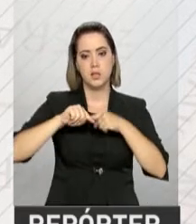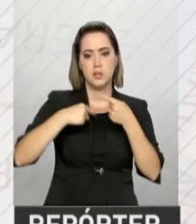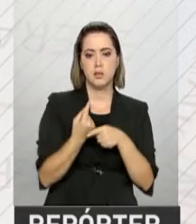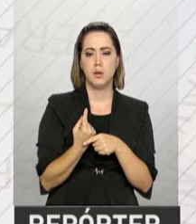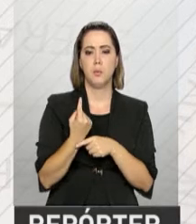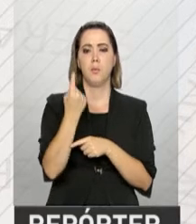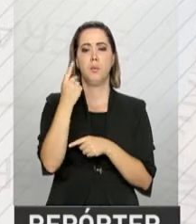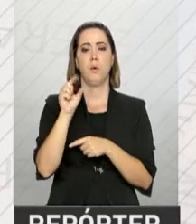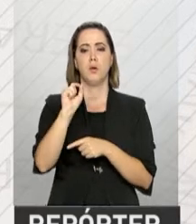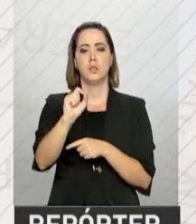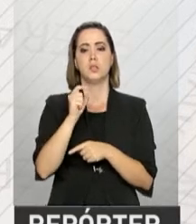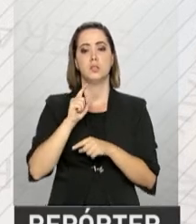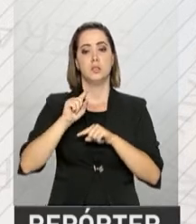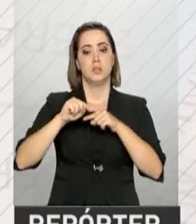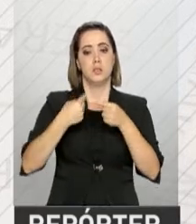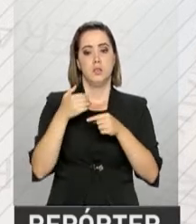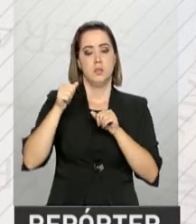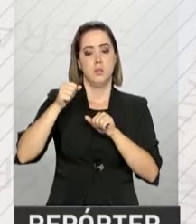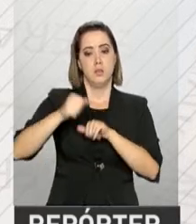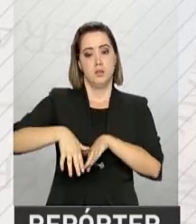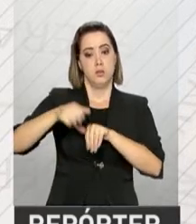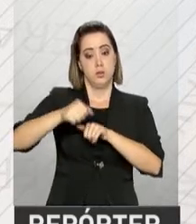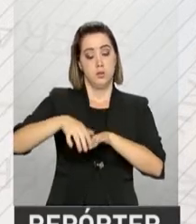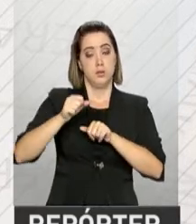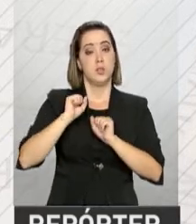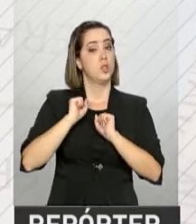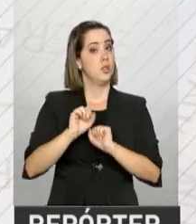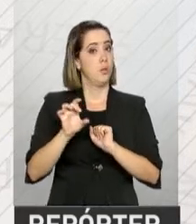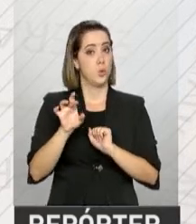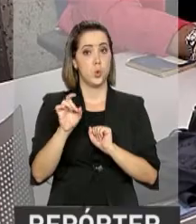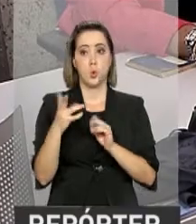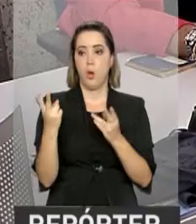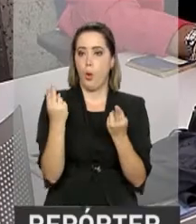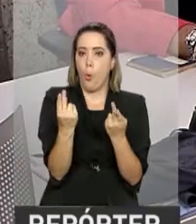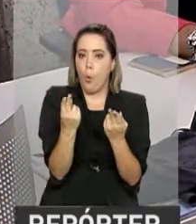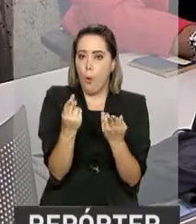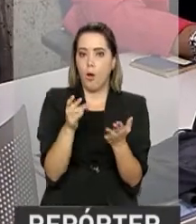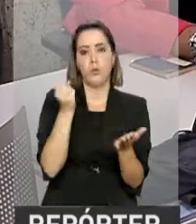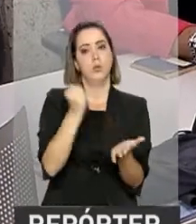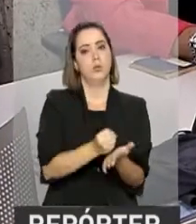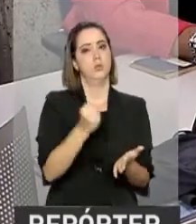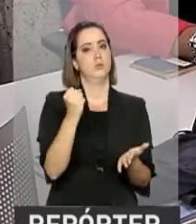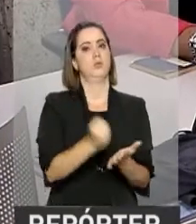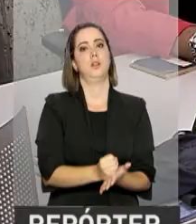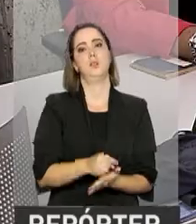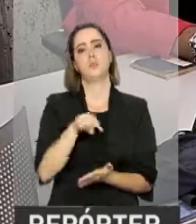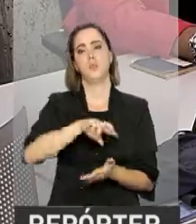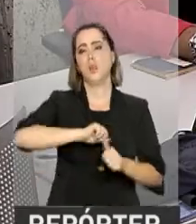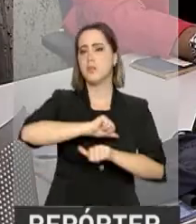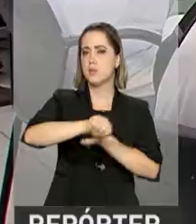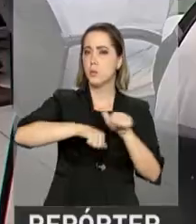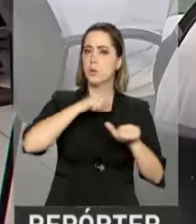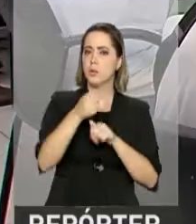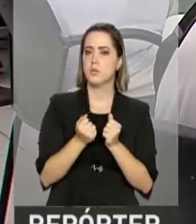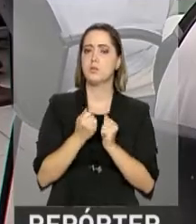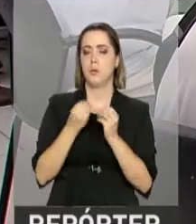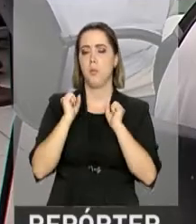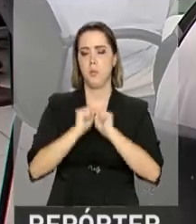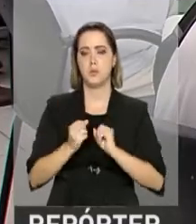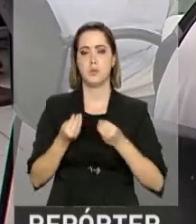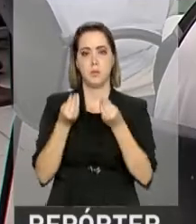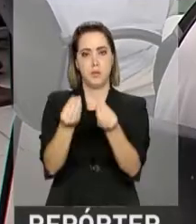vão poder cobrar os juros que foram combinados na hora da contratação do empréstimo e essas mudanças vão garantir ao cidadão uma